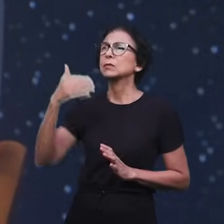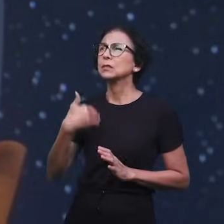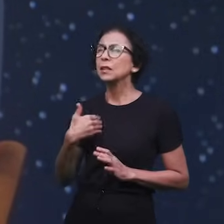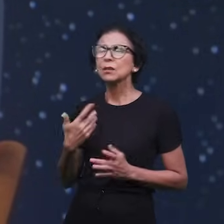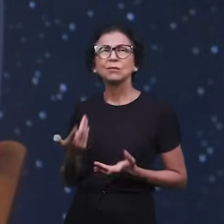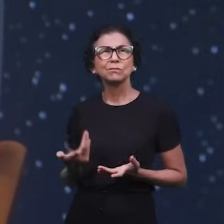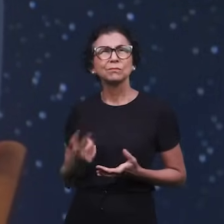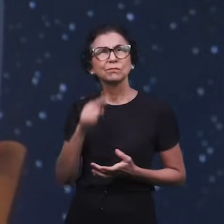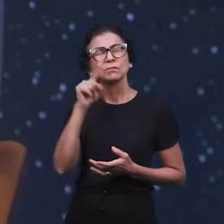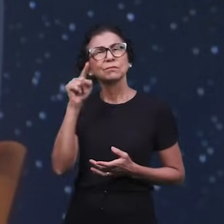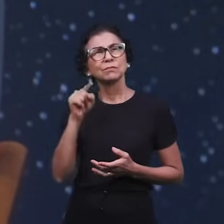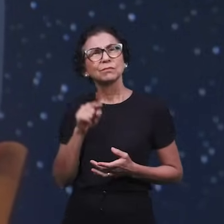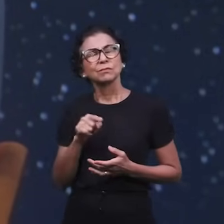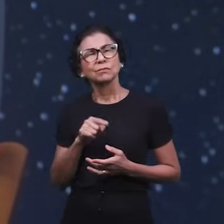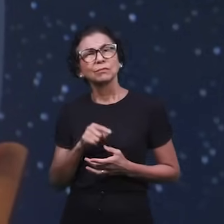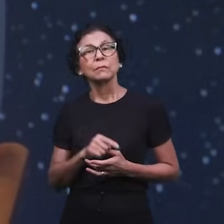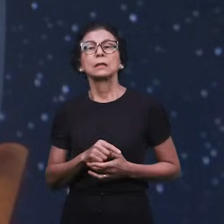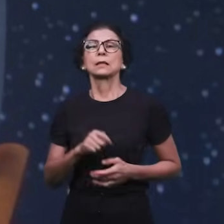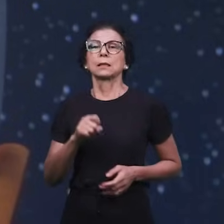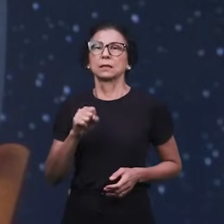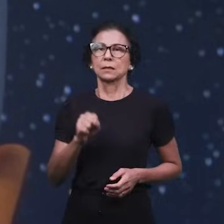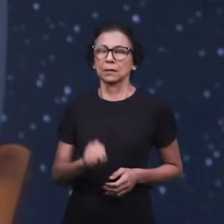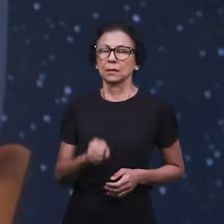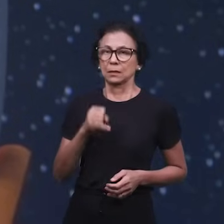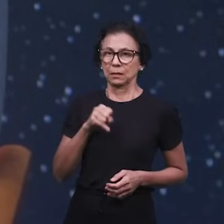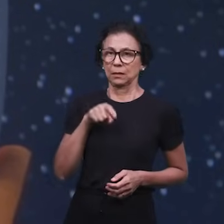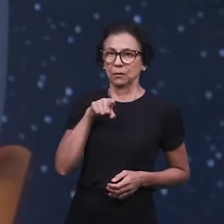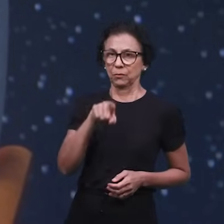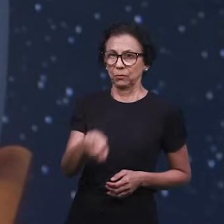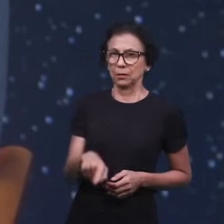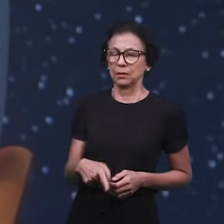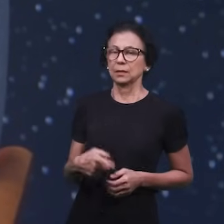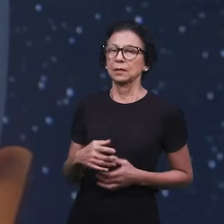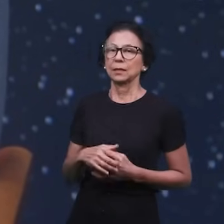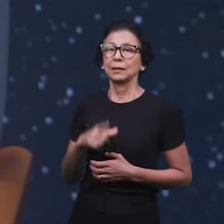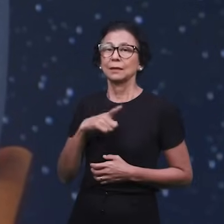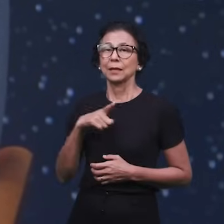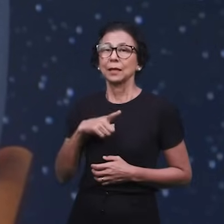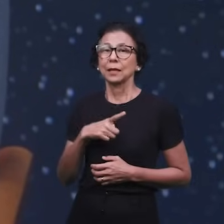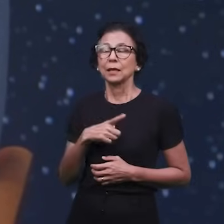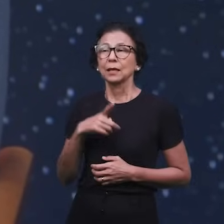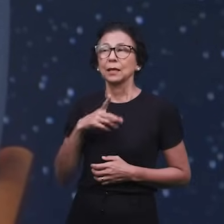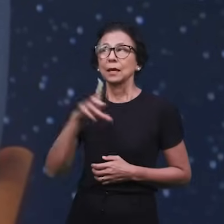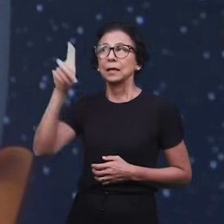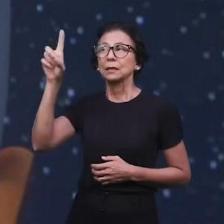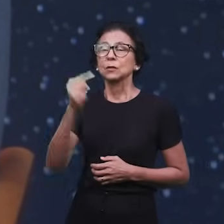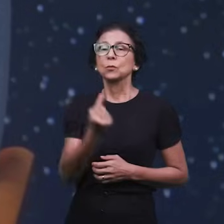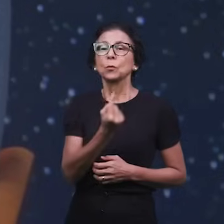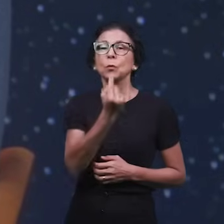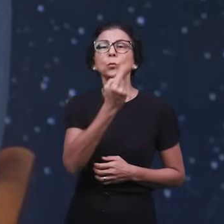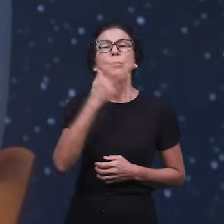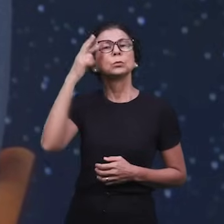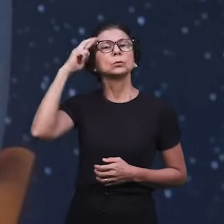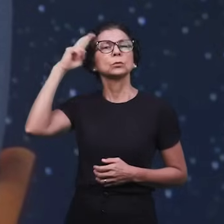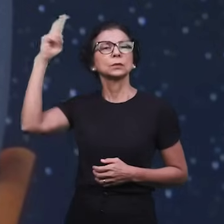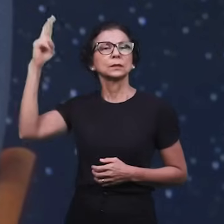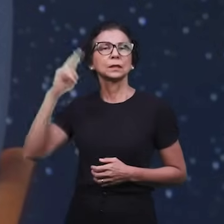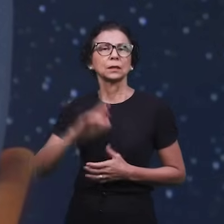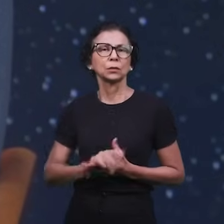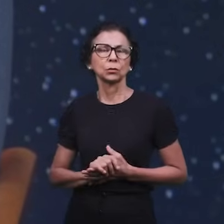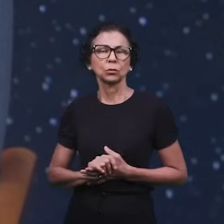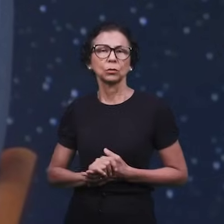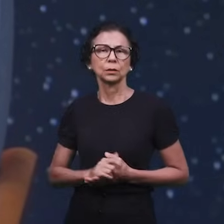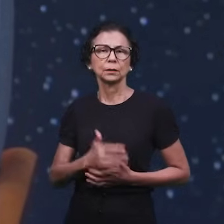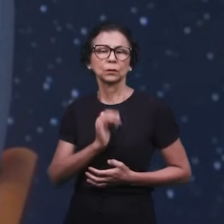serve, que o tem como Senhor e Salvador da sua vida e a Ele se dedica de todo o